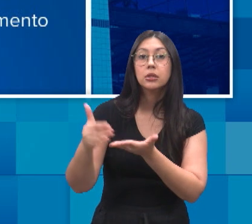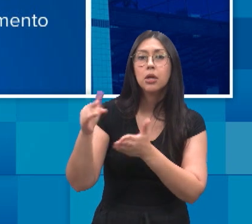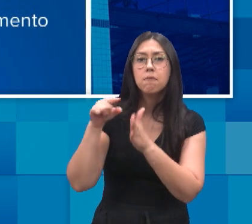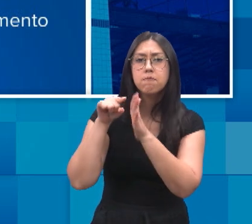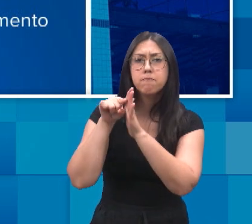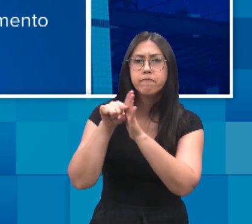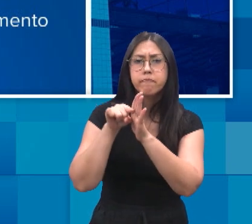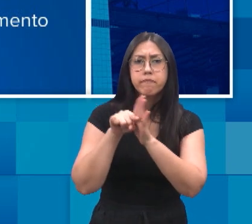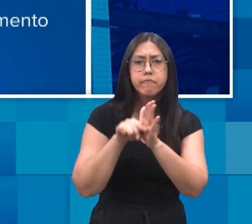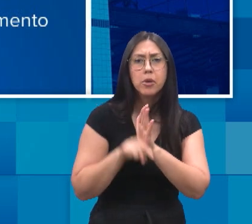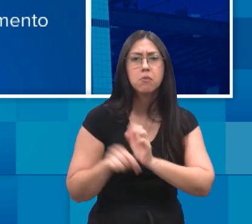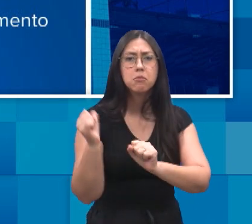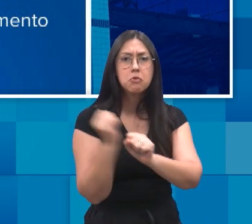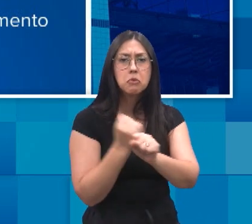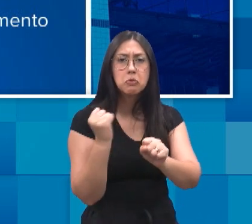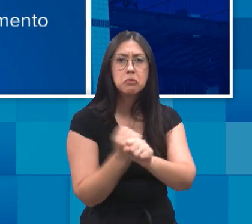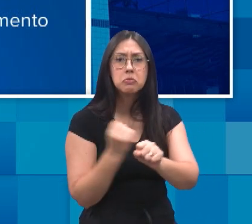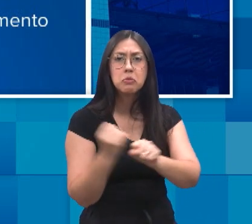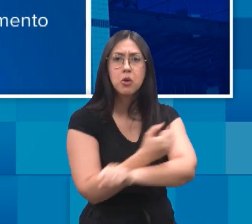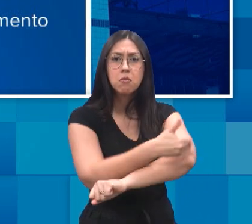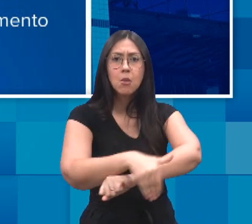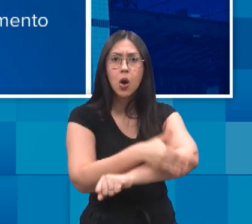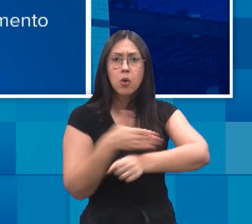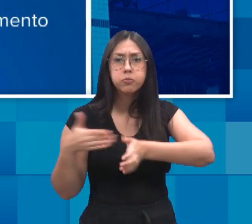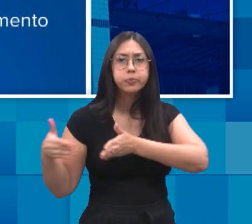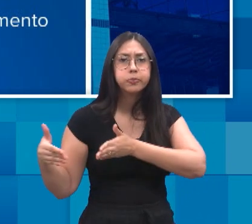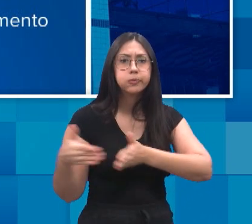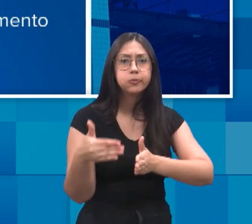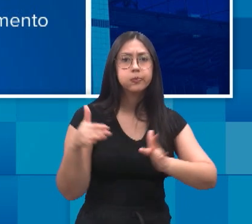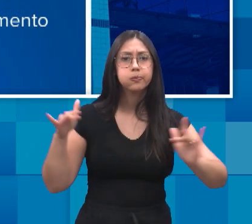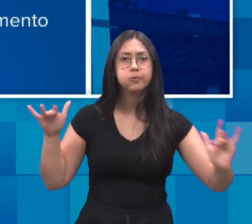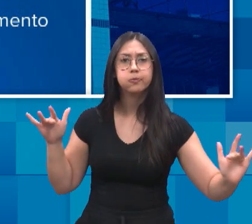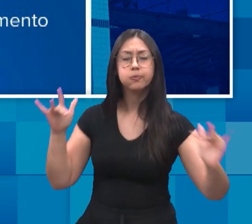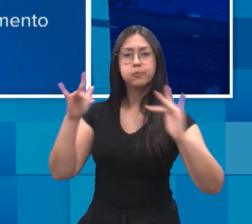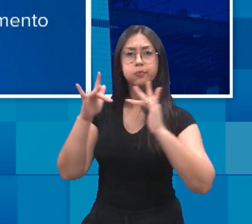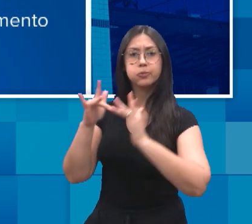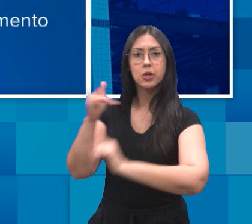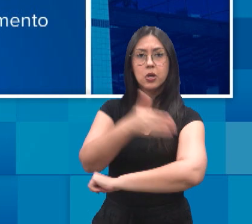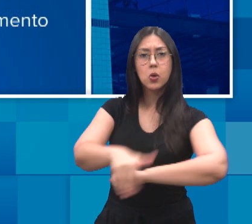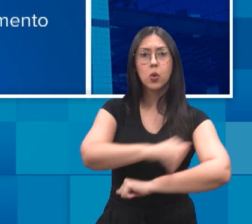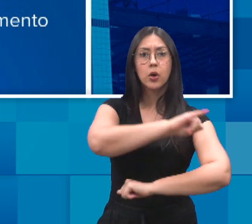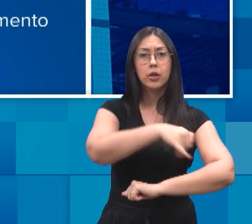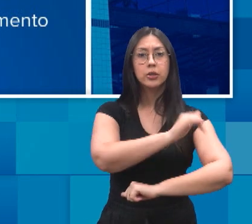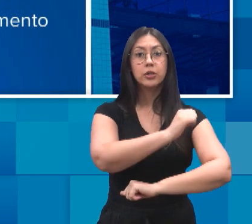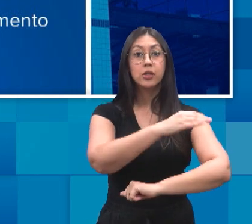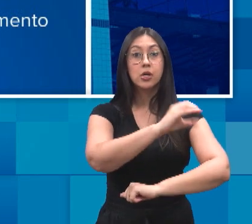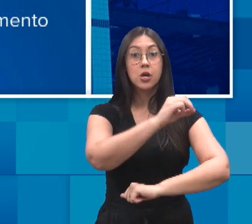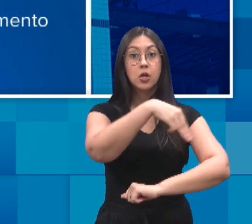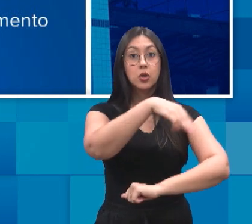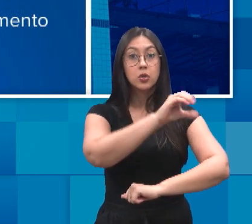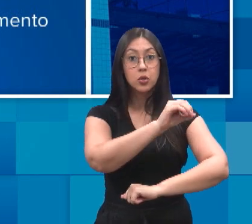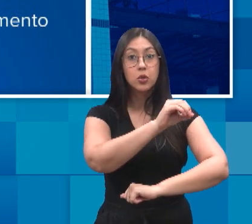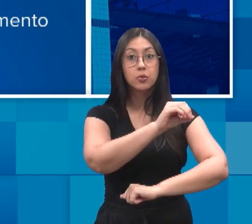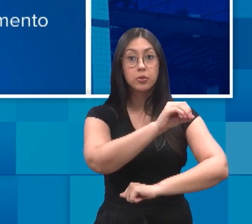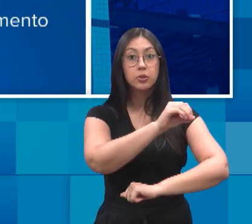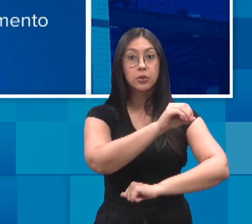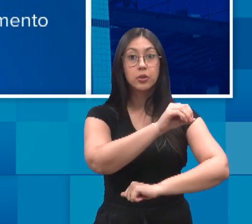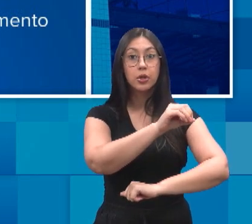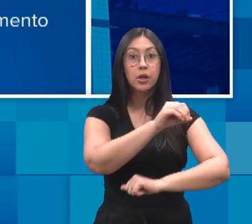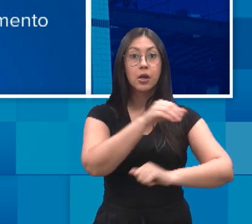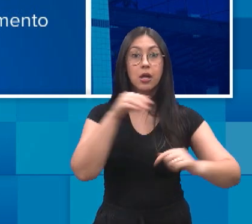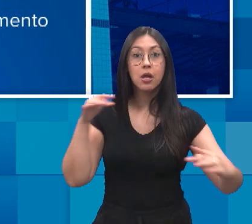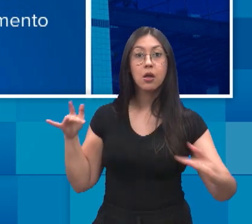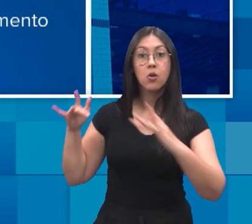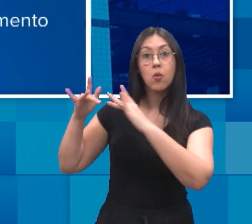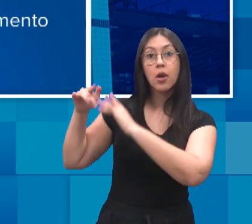a construção de uma via pública interligando a rua Giacomo Berti, no Parque Residencial Flamboyant,